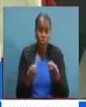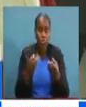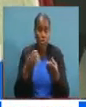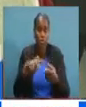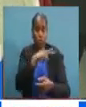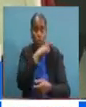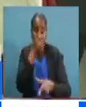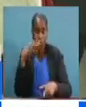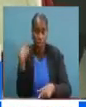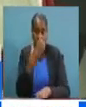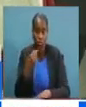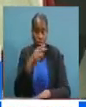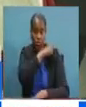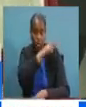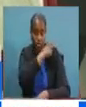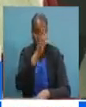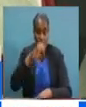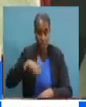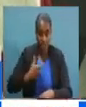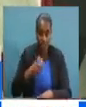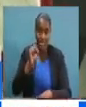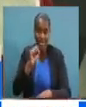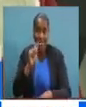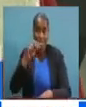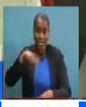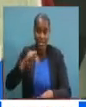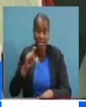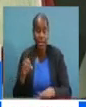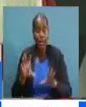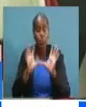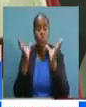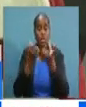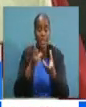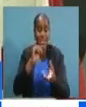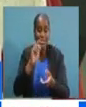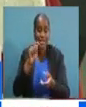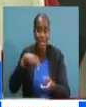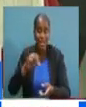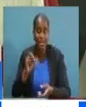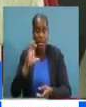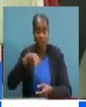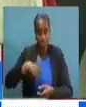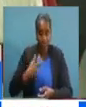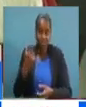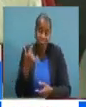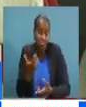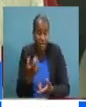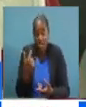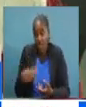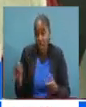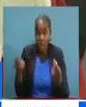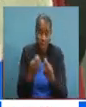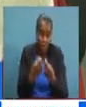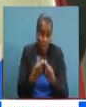entre universitários cabo-verdianos e senegaleses, mas no geral entre o Senegal e Cabo Verde. Apesar de estarmos muito próximos, creio que